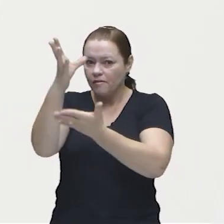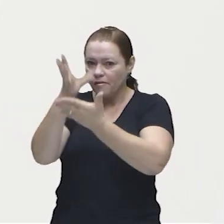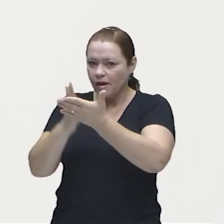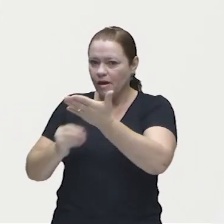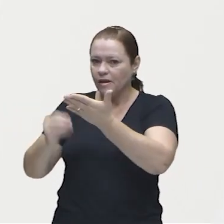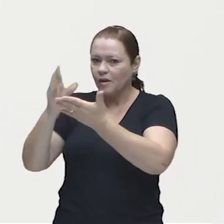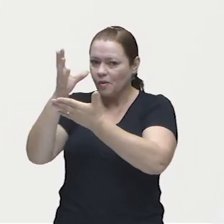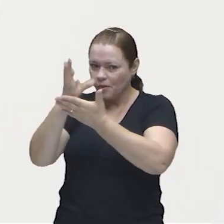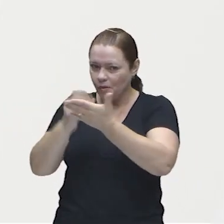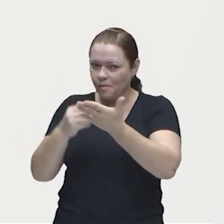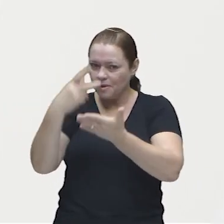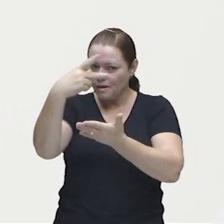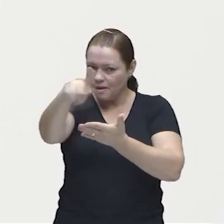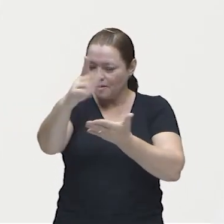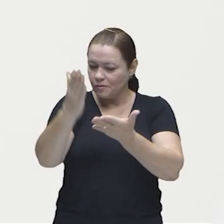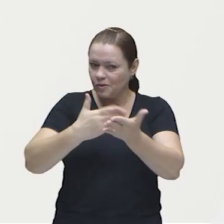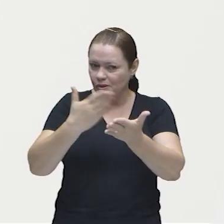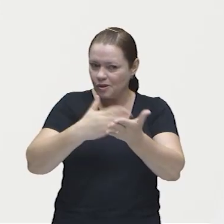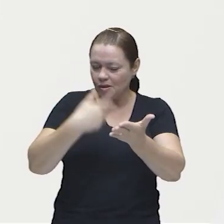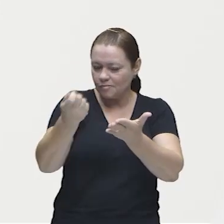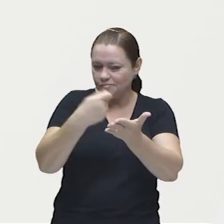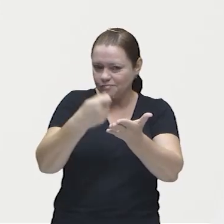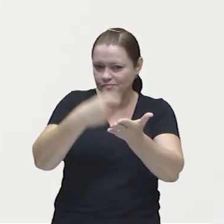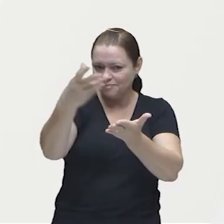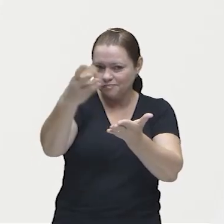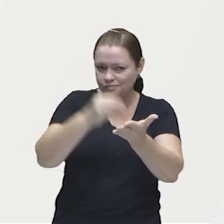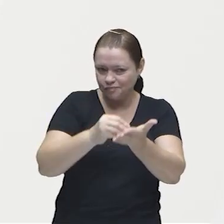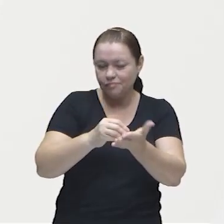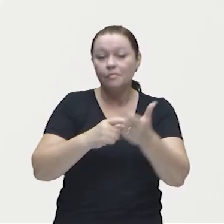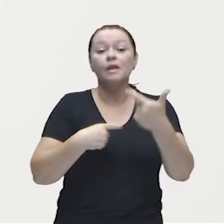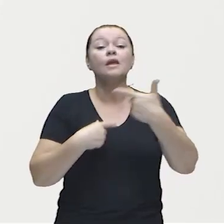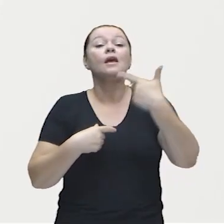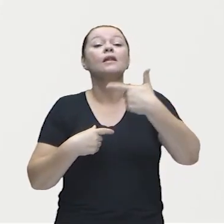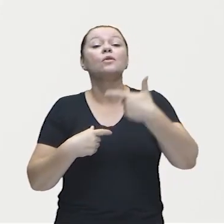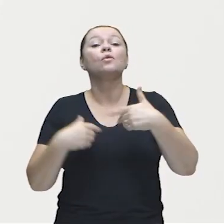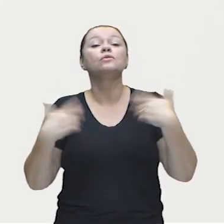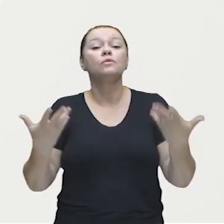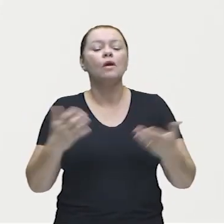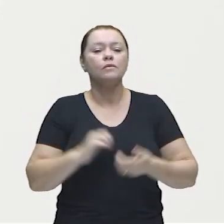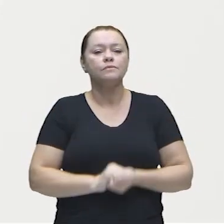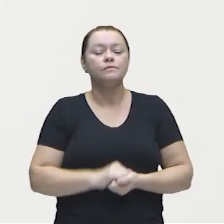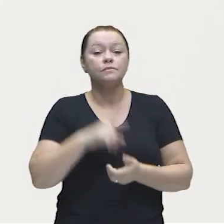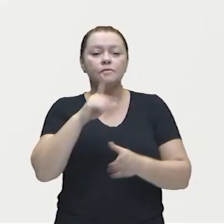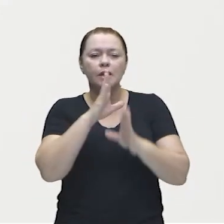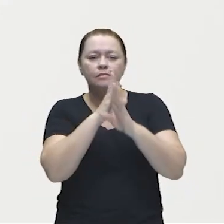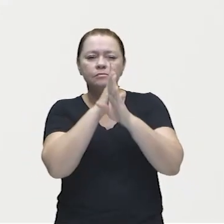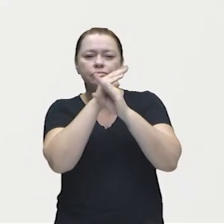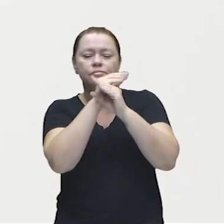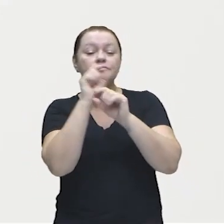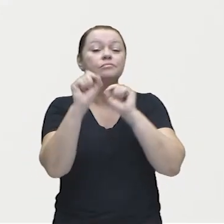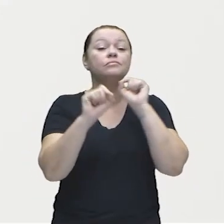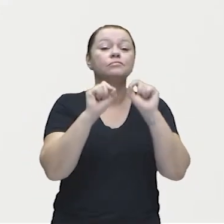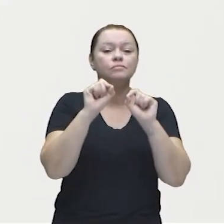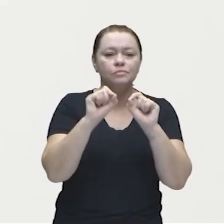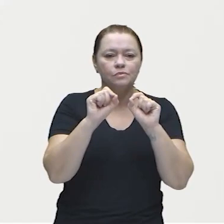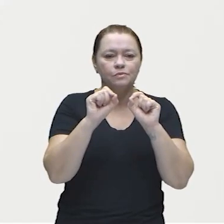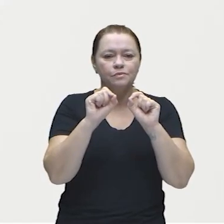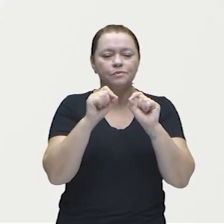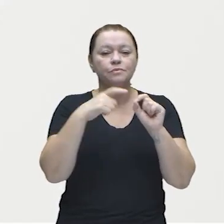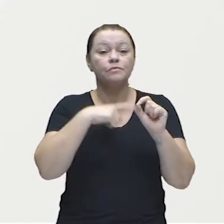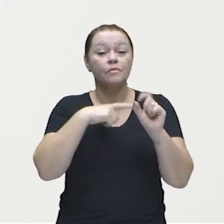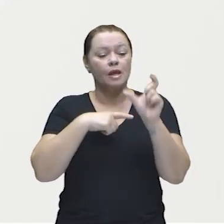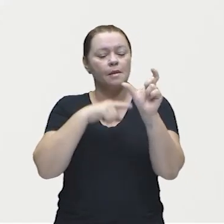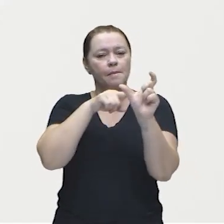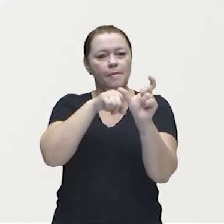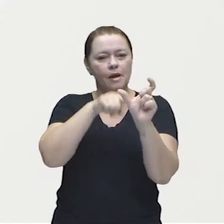copiá-las aí no seu caderno. E a nossa atividade número 2. Descubra o que é. Olha a pista. As palavras